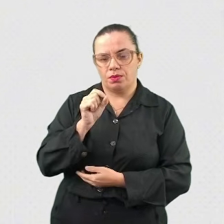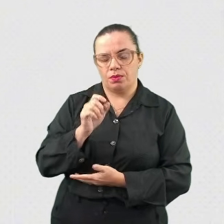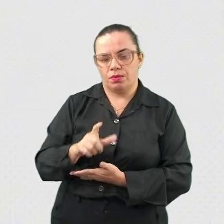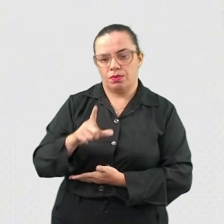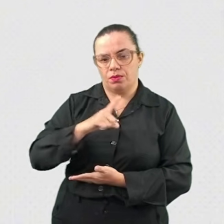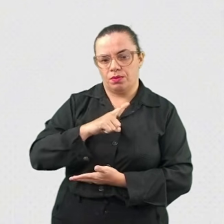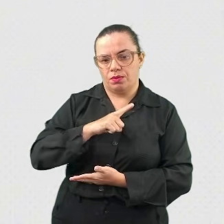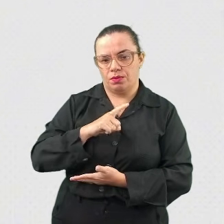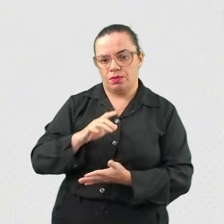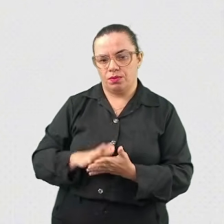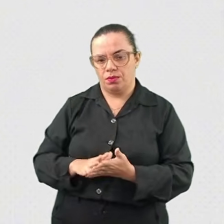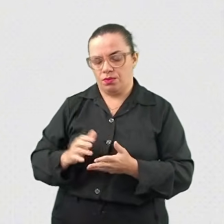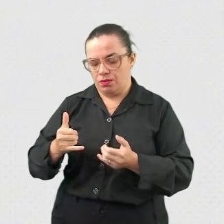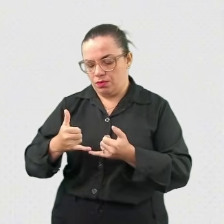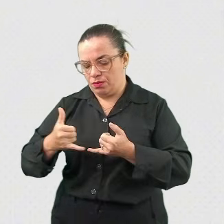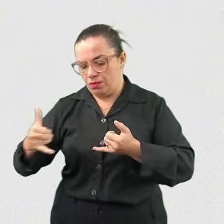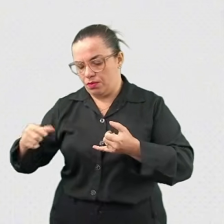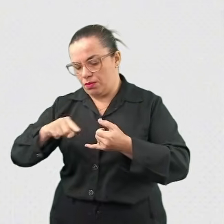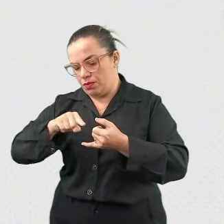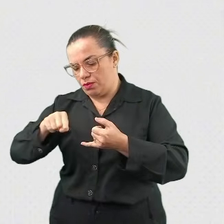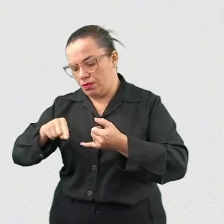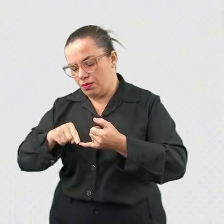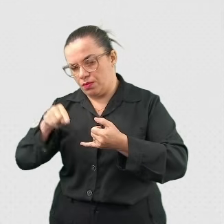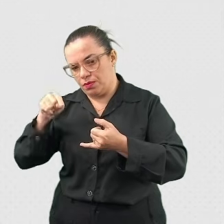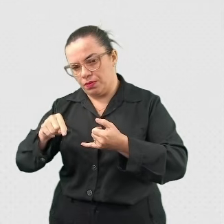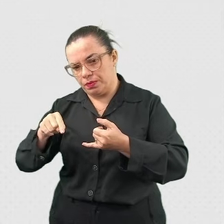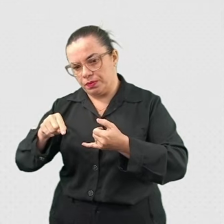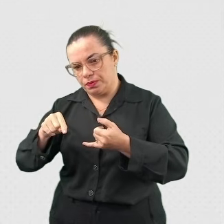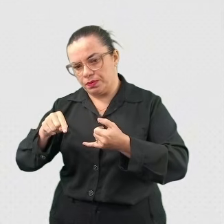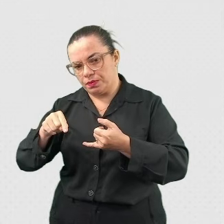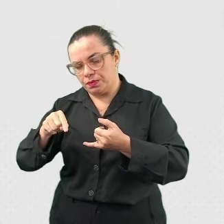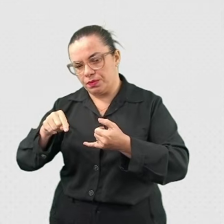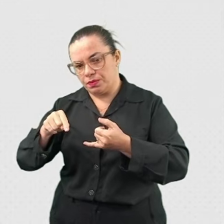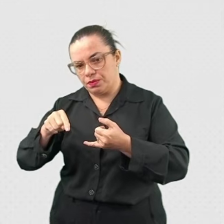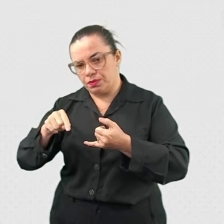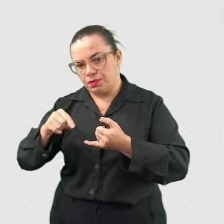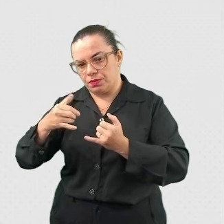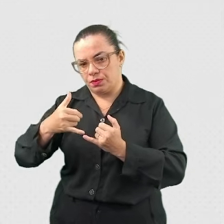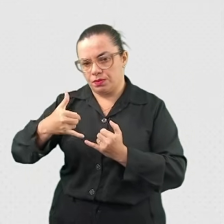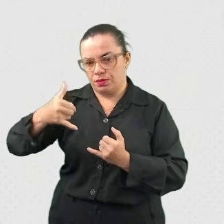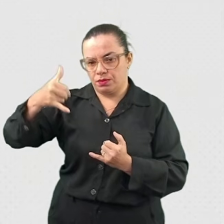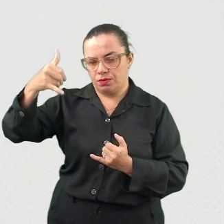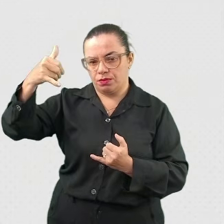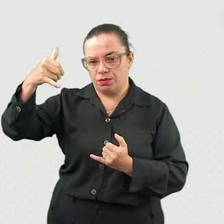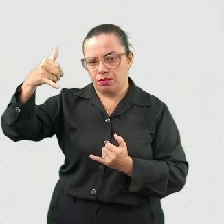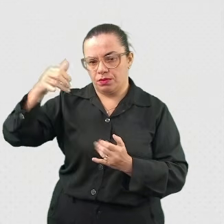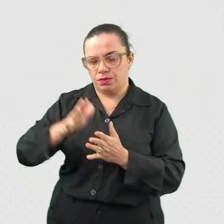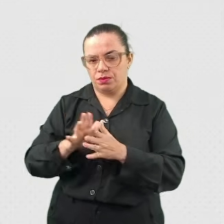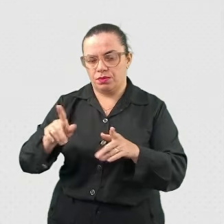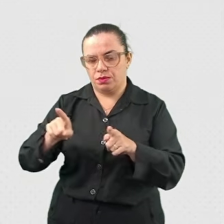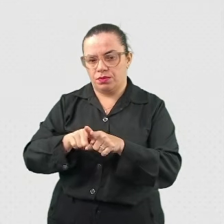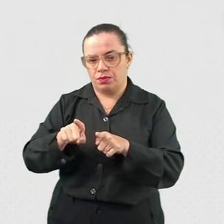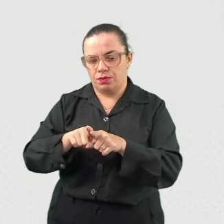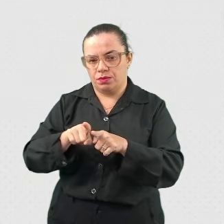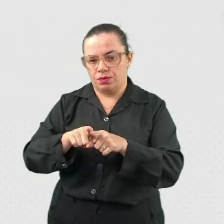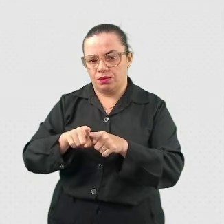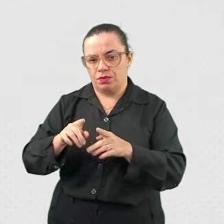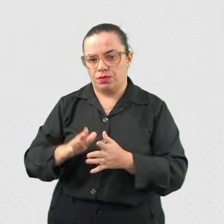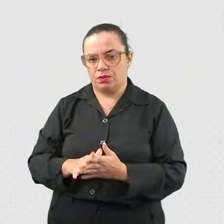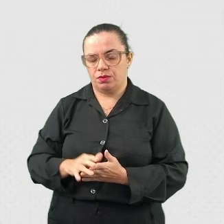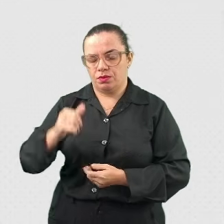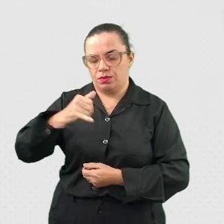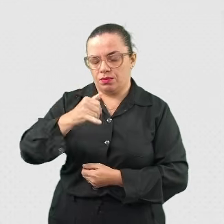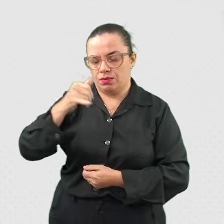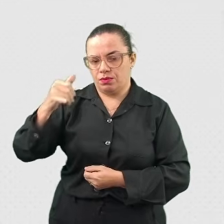um ângulo externo, certo? Aqui, se eu prolongar aqui esse lado, ó. Aí você vai ter aqui um outro